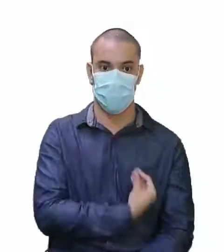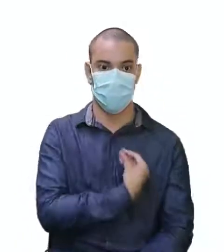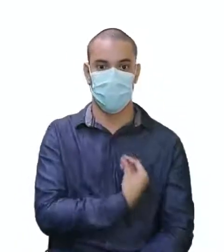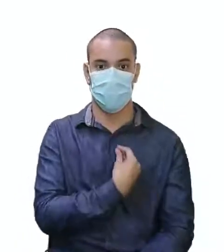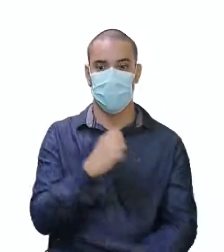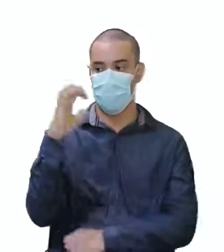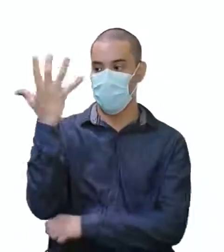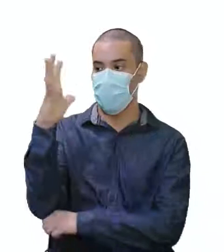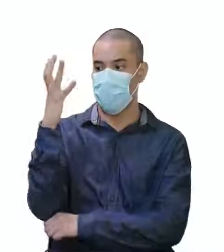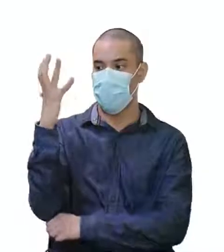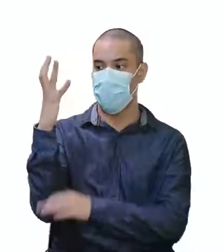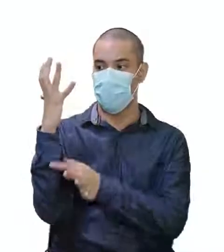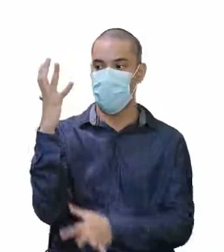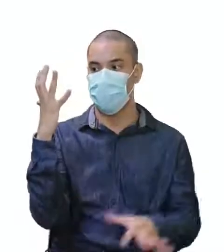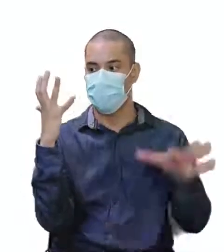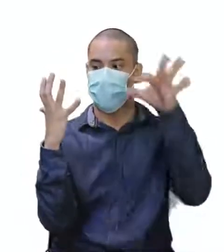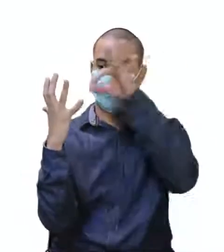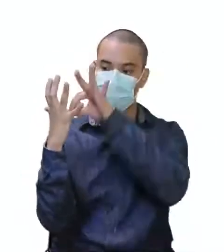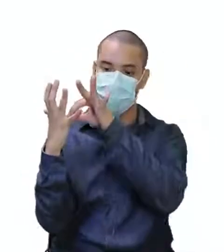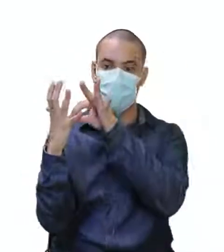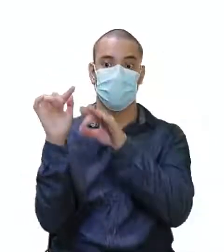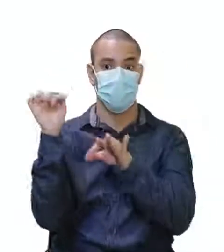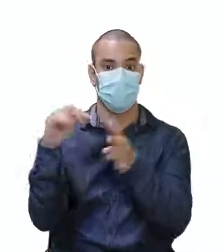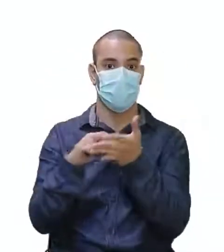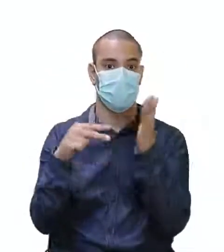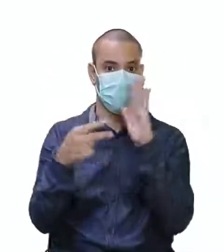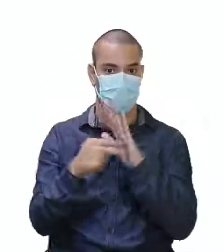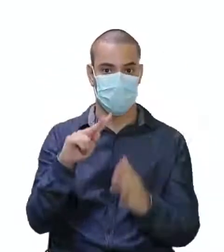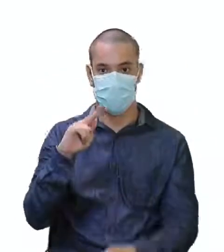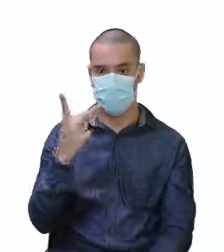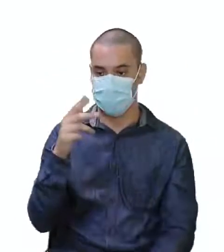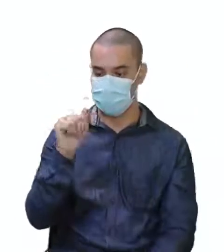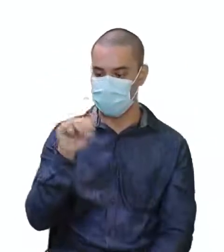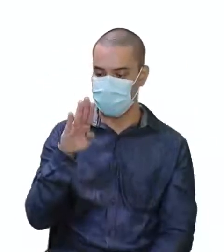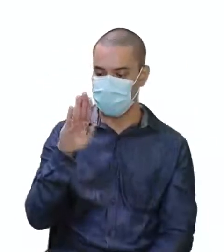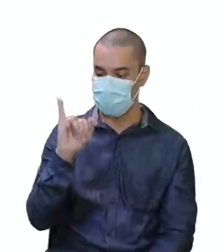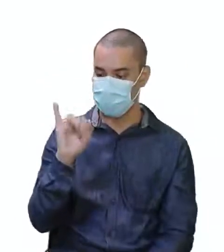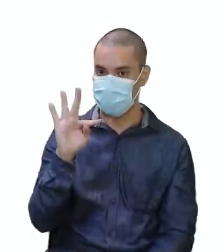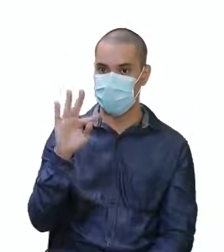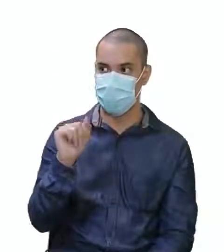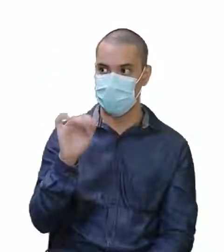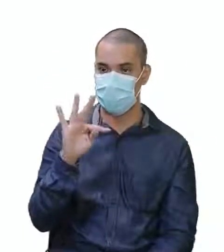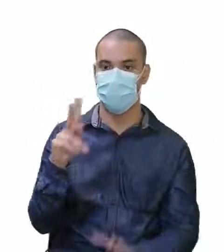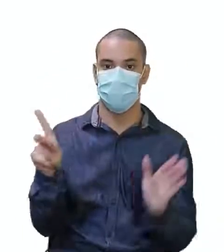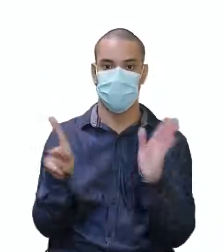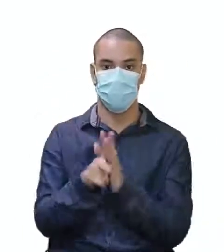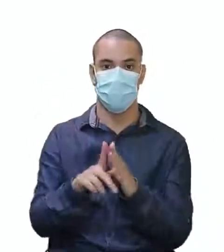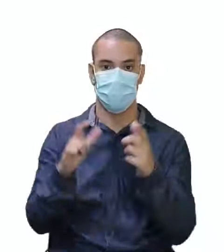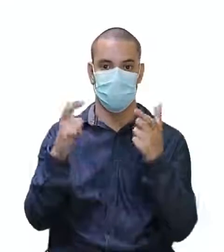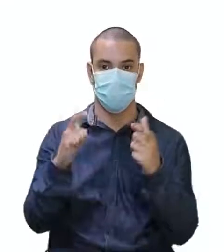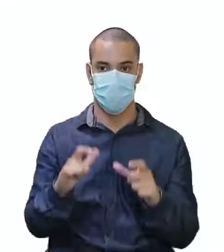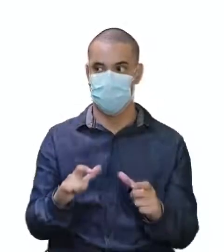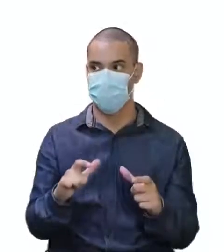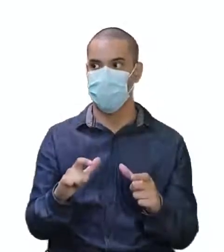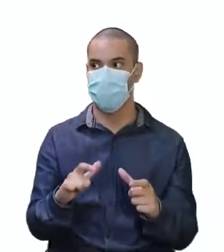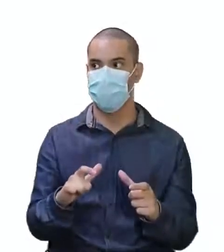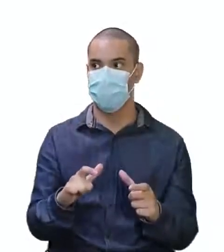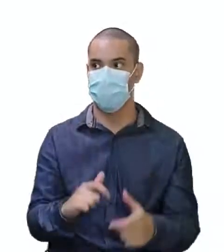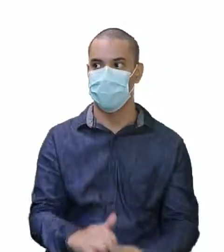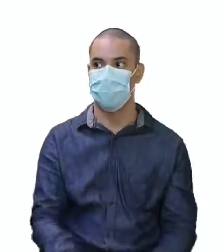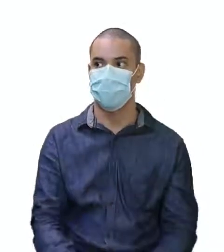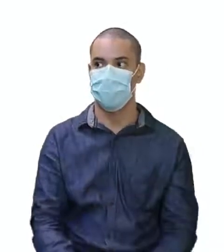de uma árvore, isso é o habitat, é especificamente o local onde